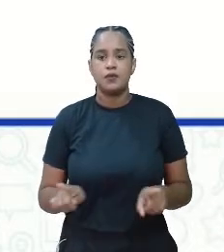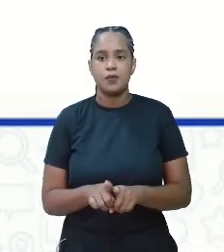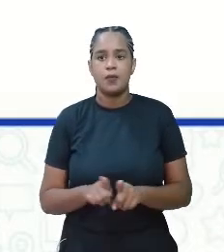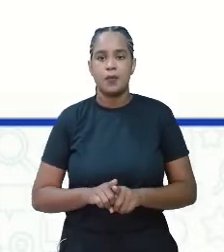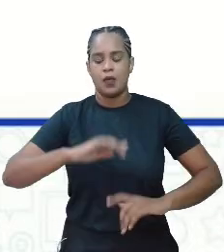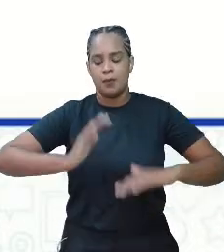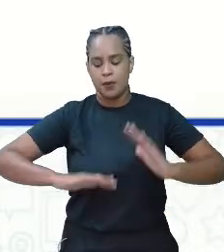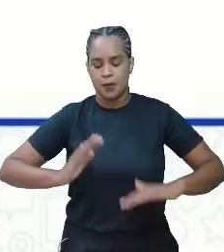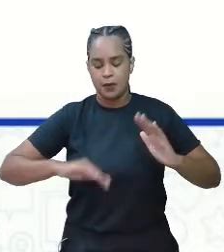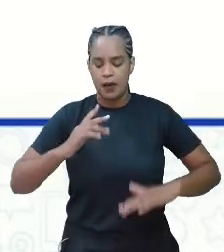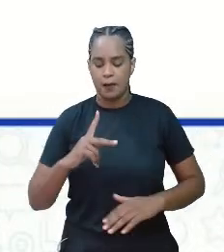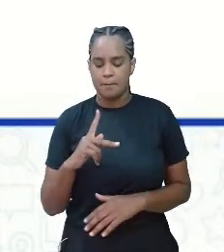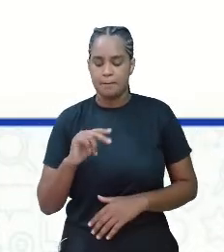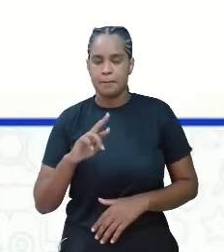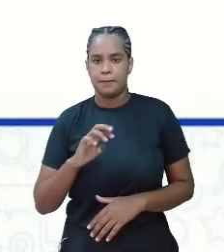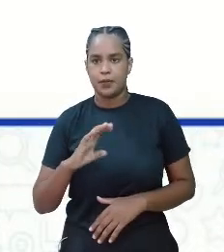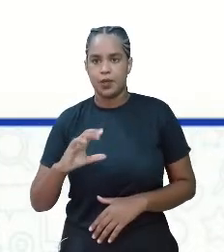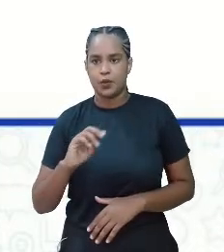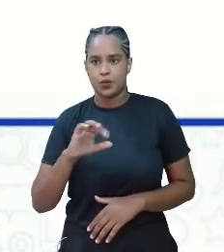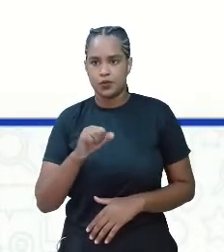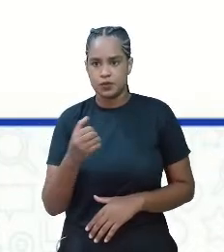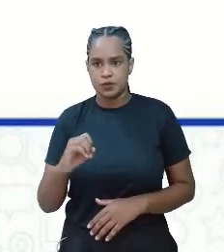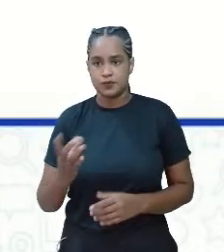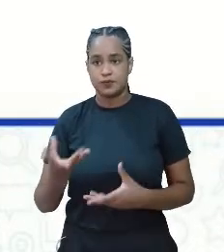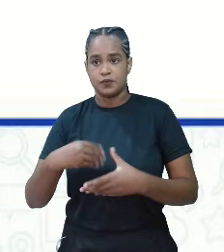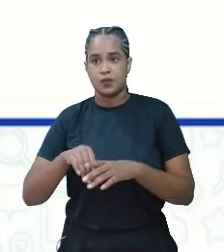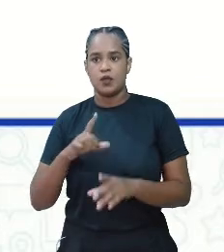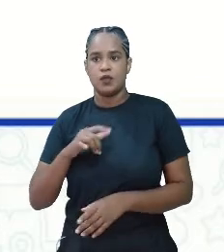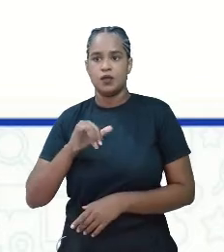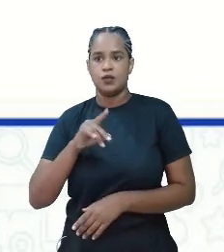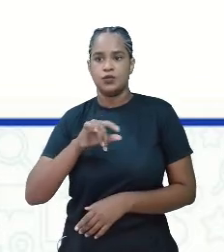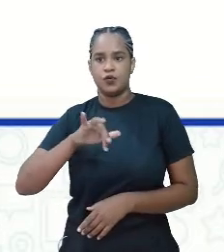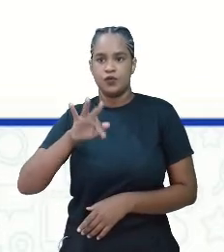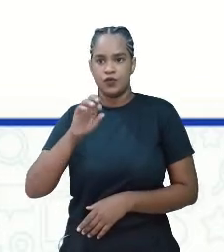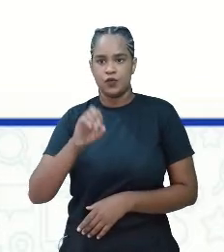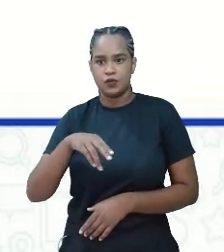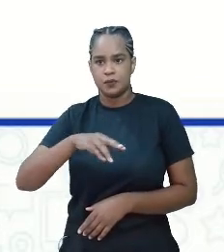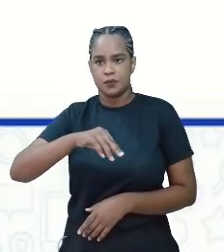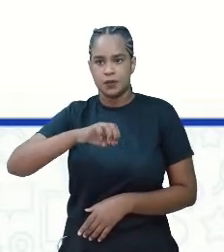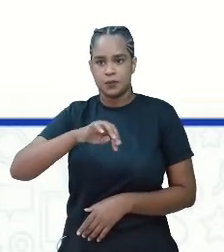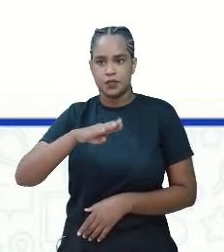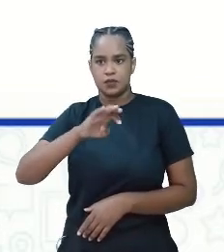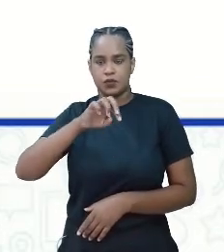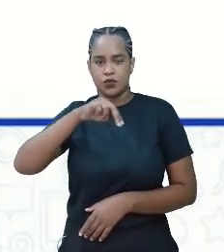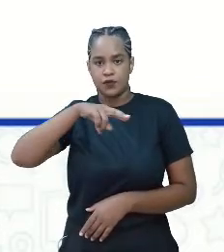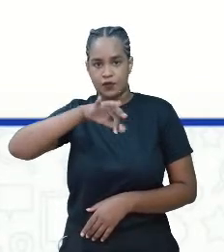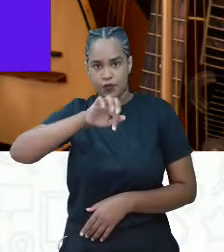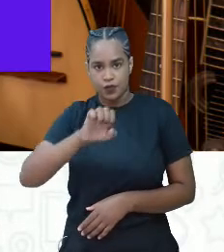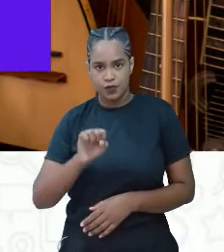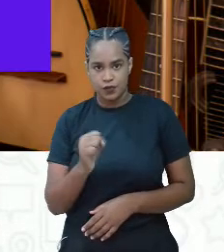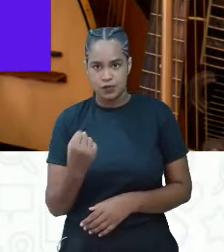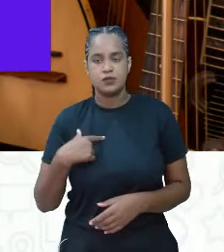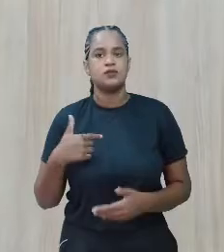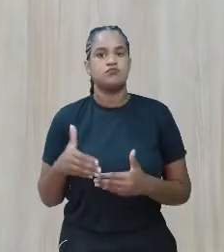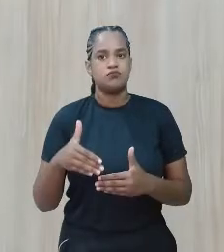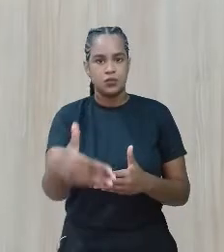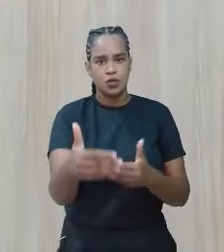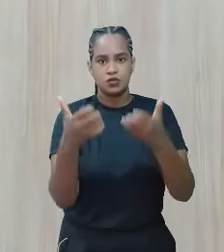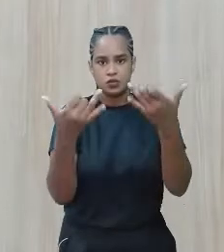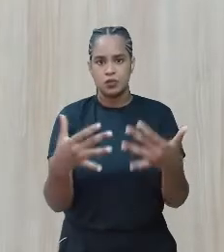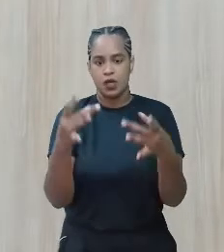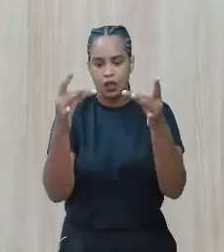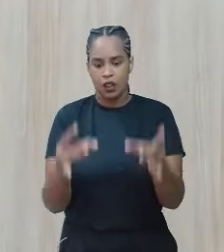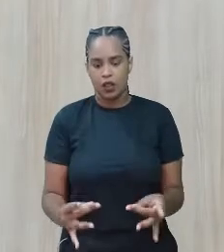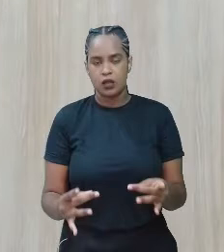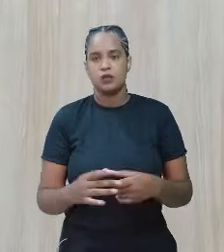instrumentos de percussão, que são divididos em idiofones e membranofones. A gente vai ver melhor isso mais para